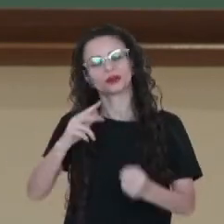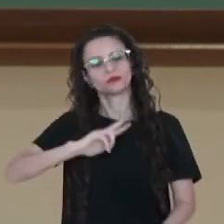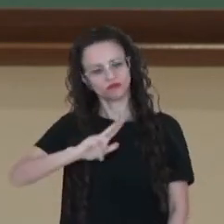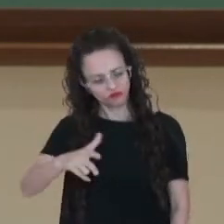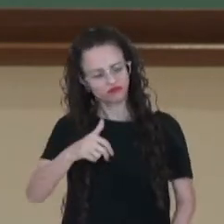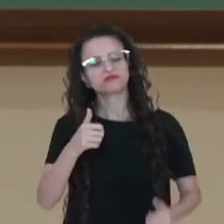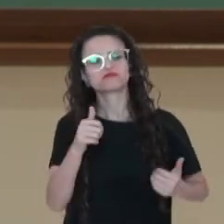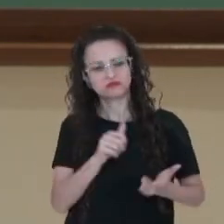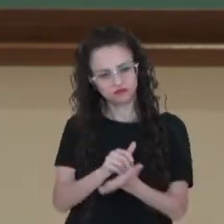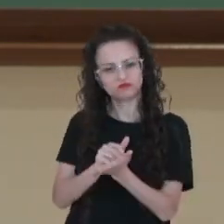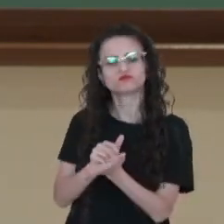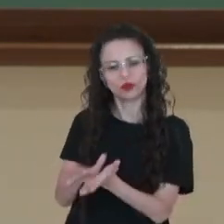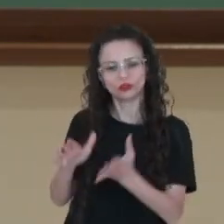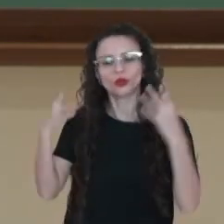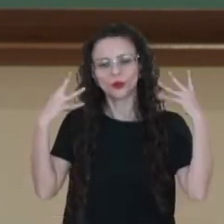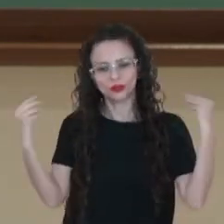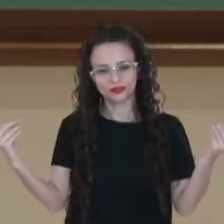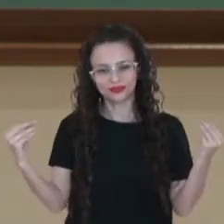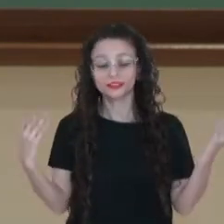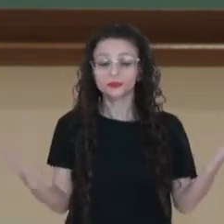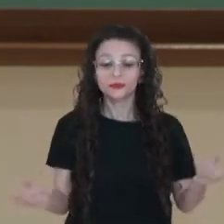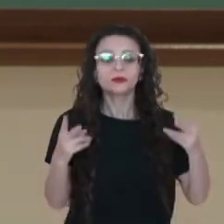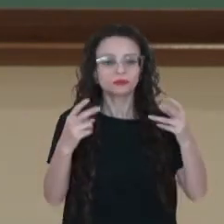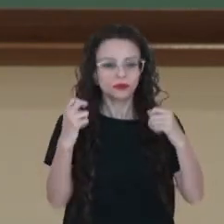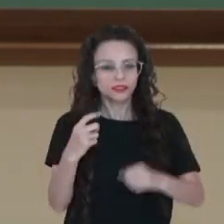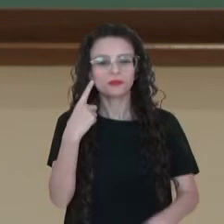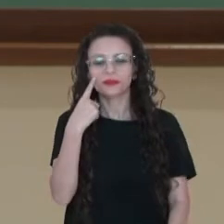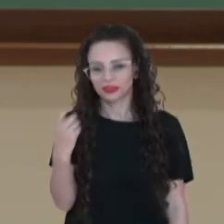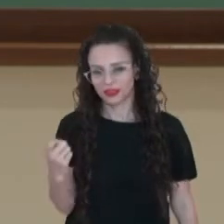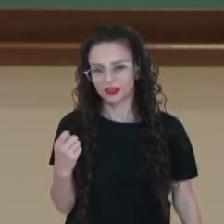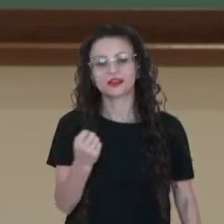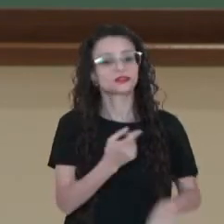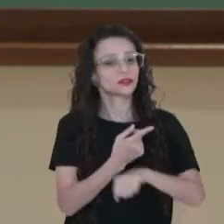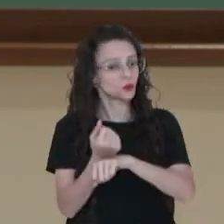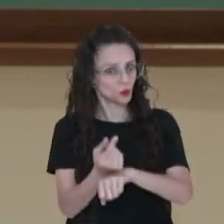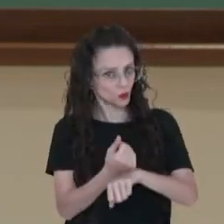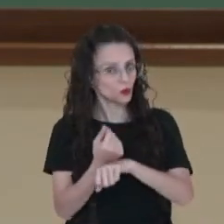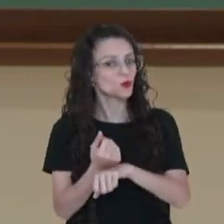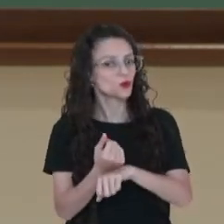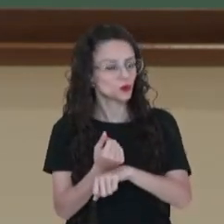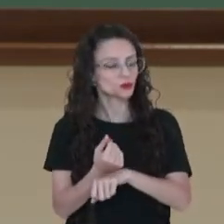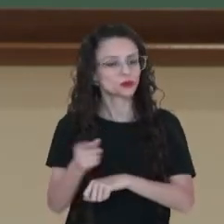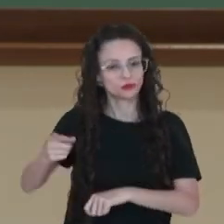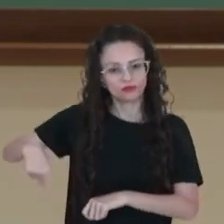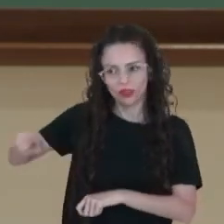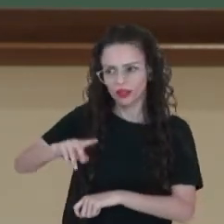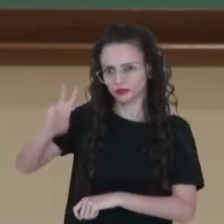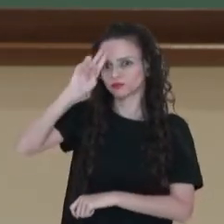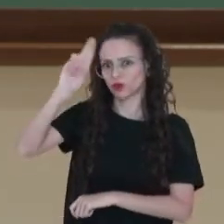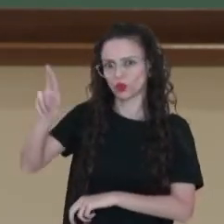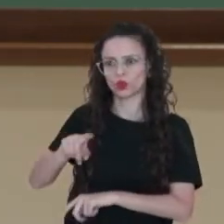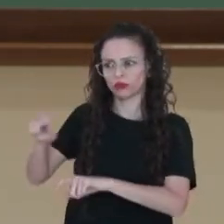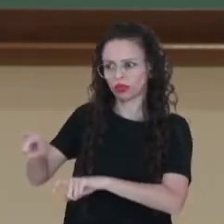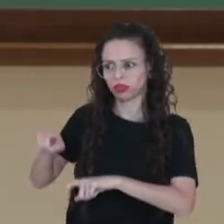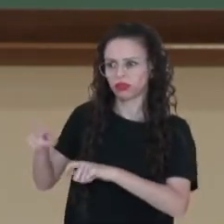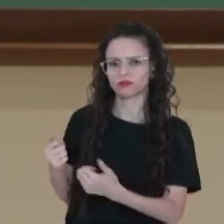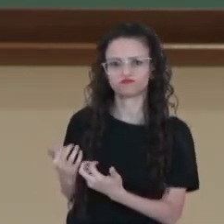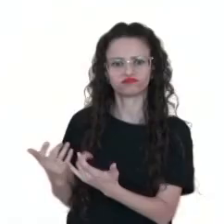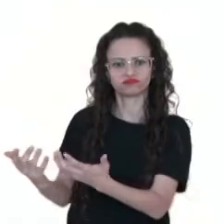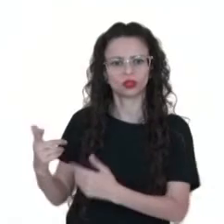dos holandeses. Ou seja, perceba que há um interesse econômico muito forte dos senhores de engenho, né? Então, o que